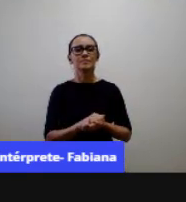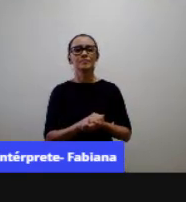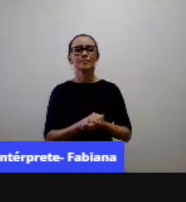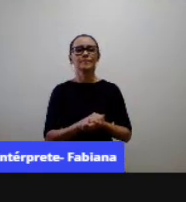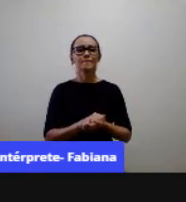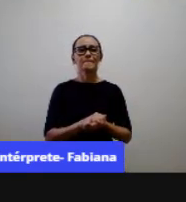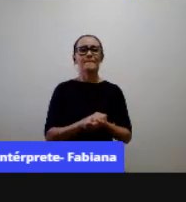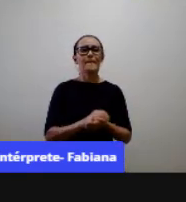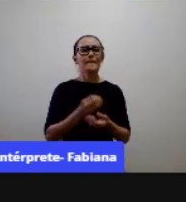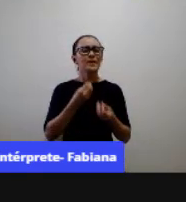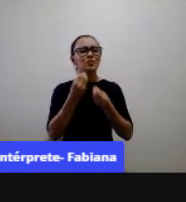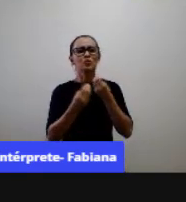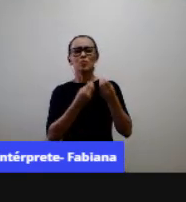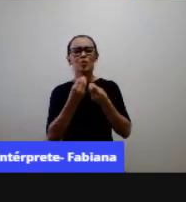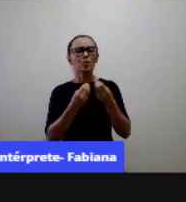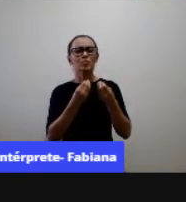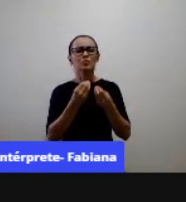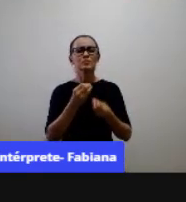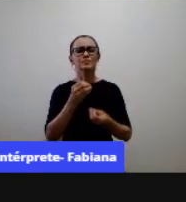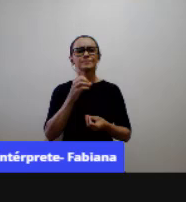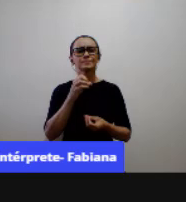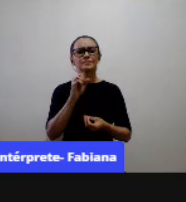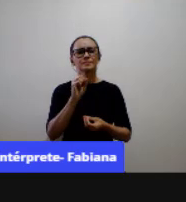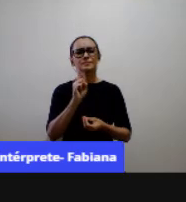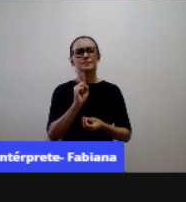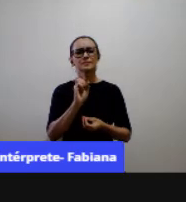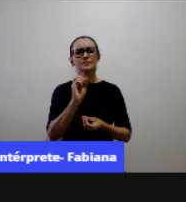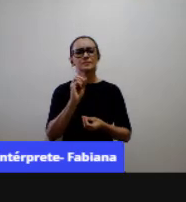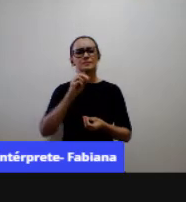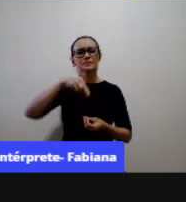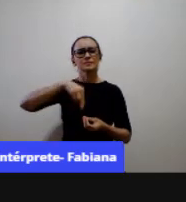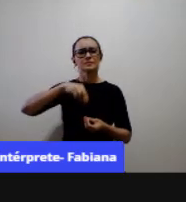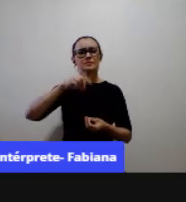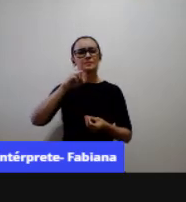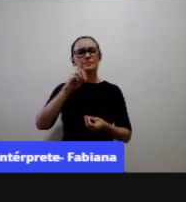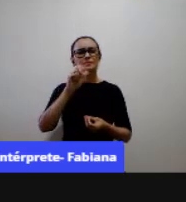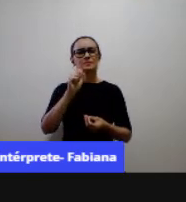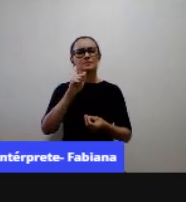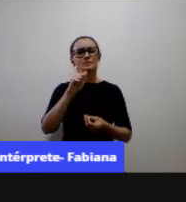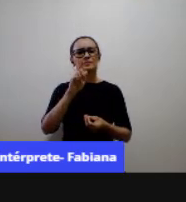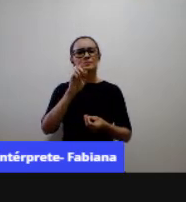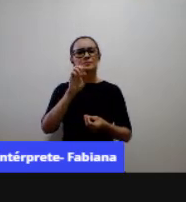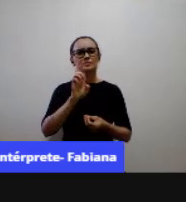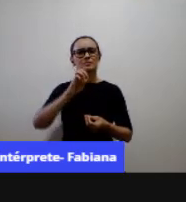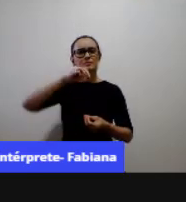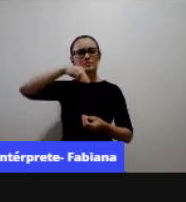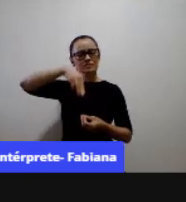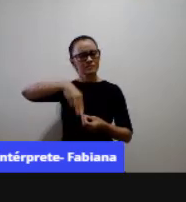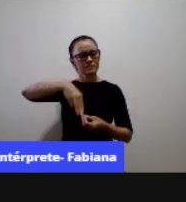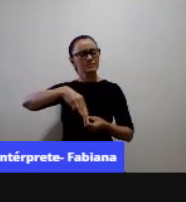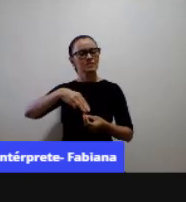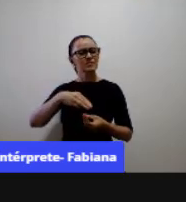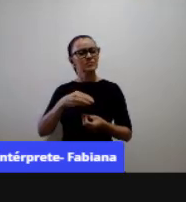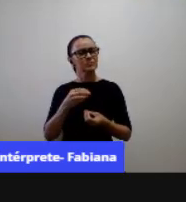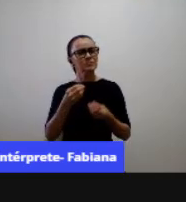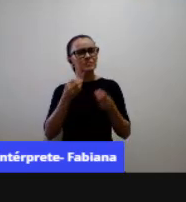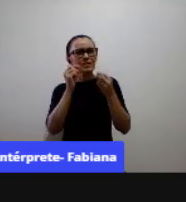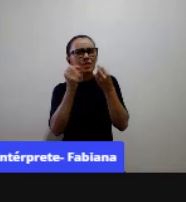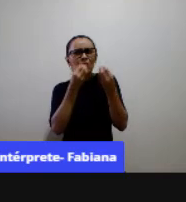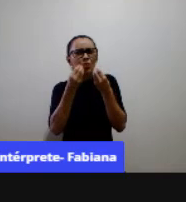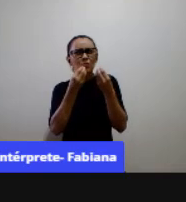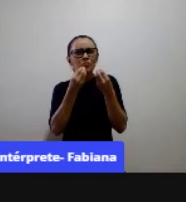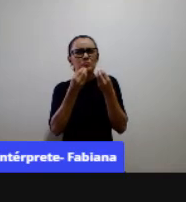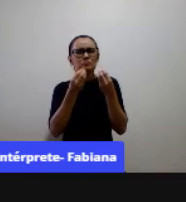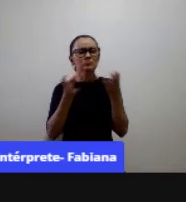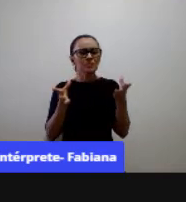né? Mas, Mari, a gente realiza uma sondagem dentro de situações específicas?